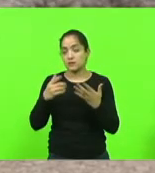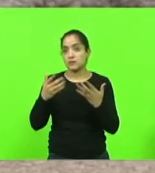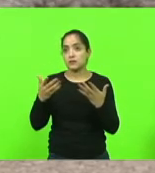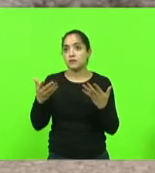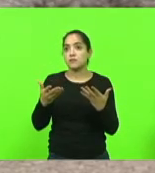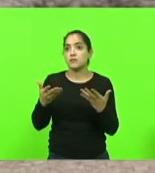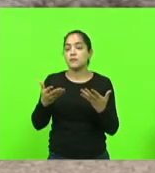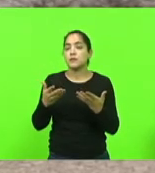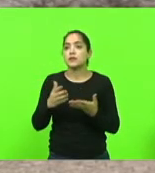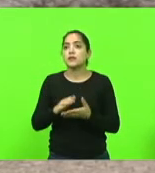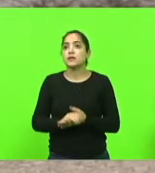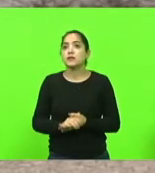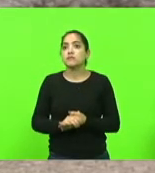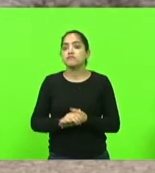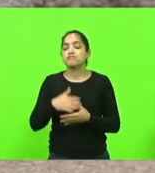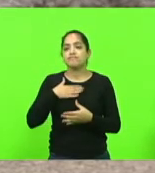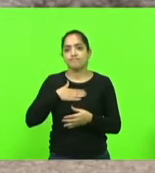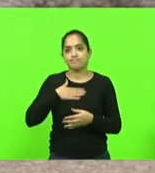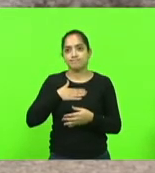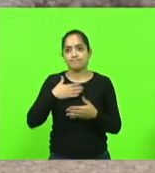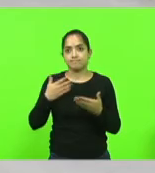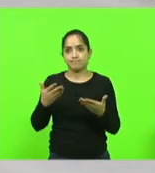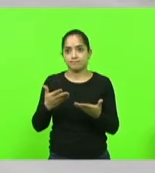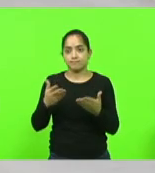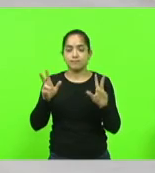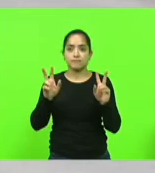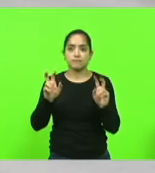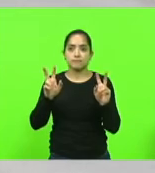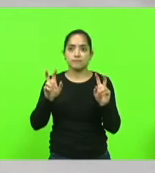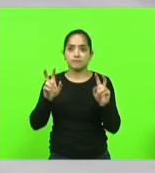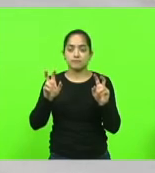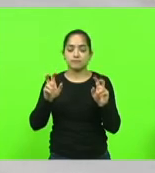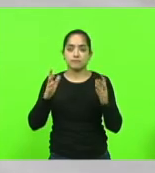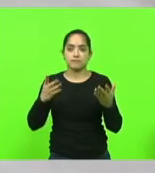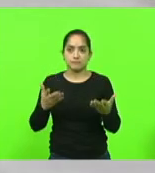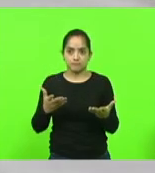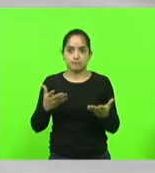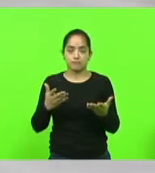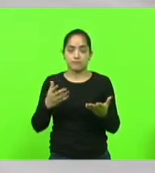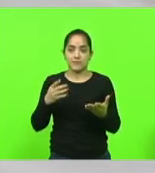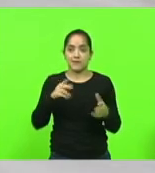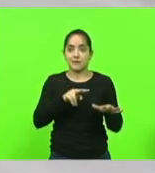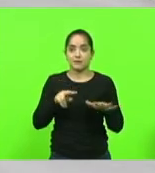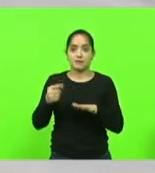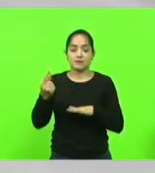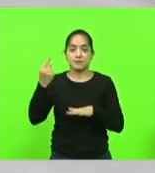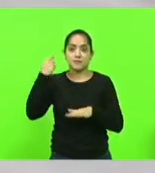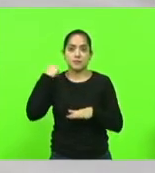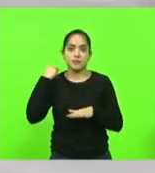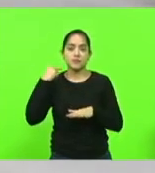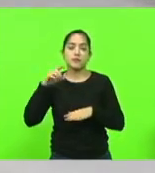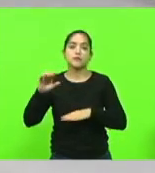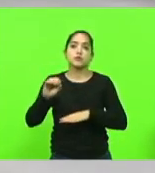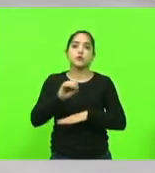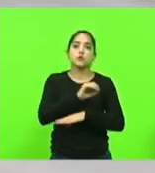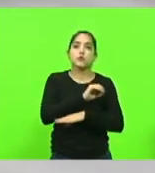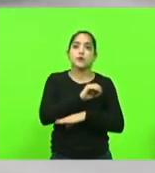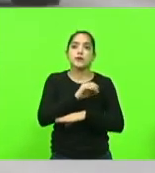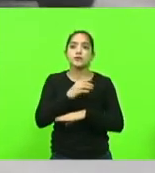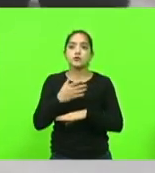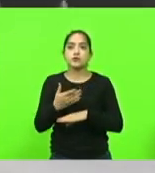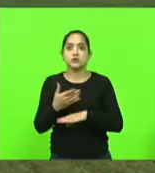gostaria de fazer uma menção de um tema tão importante que nós tratamos na semana passada, lá no extremo oeste Santa Catarina, e que teve